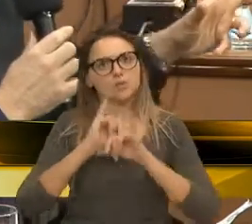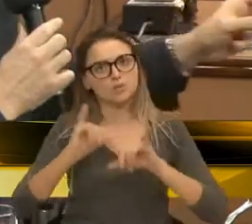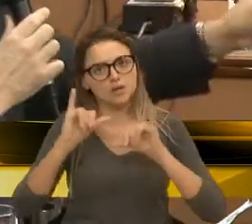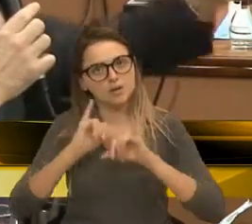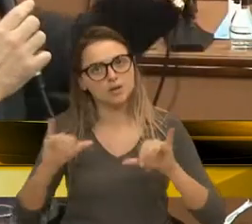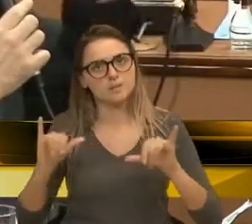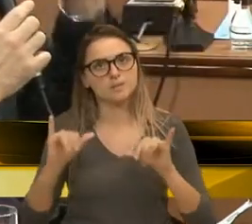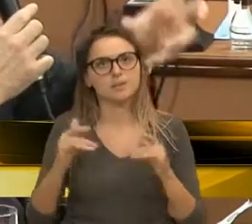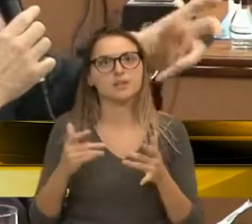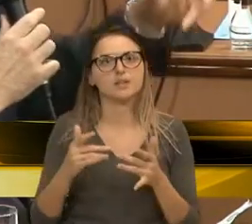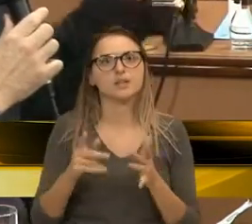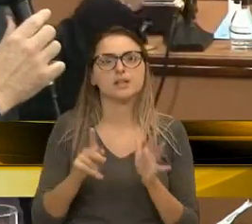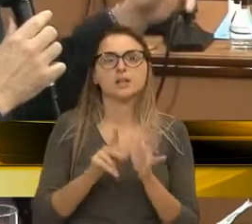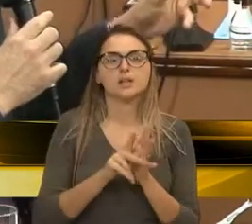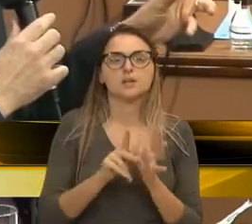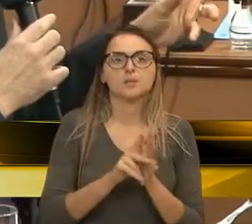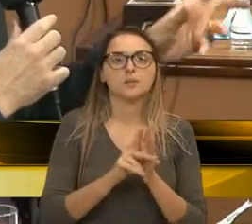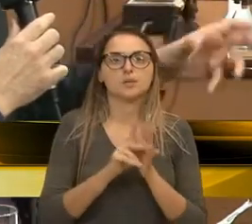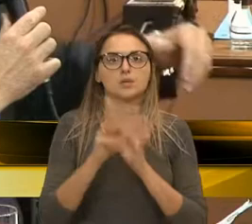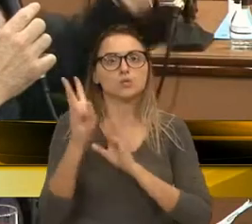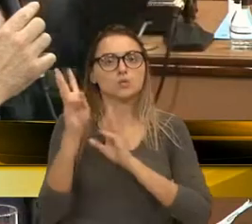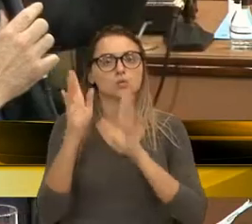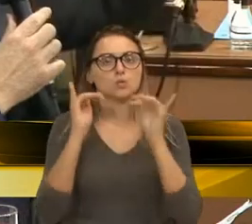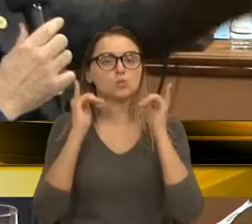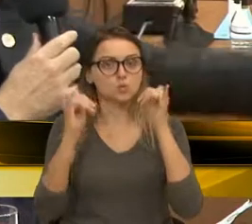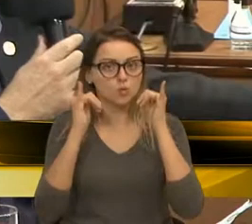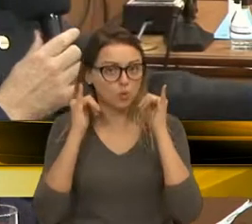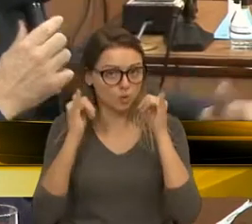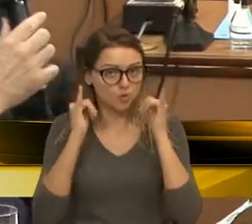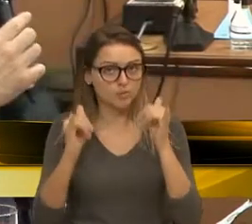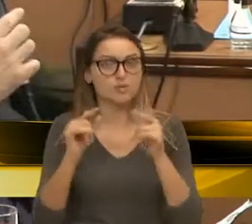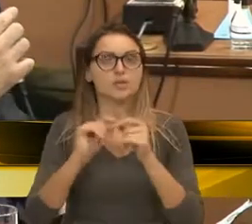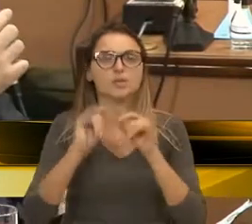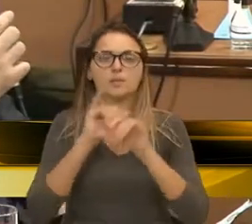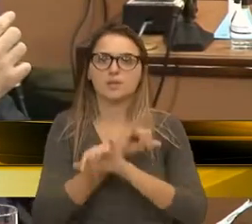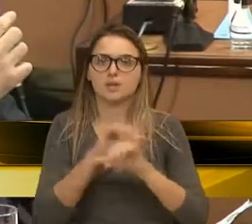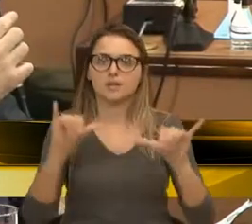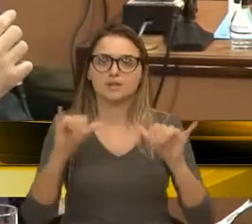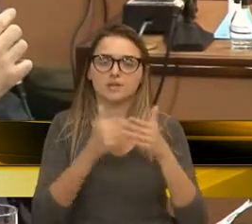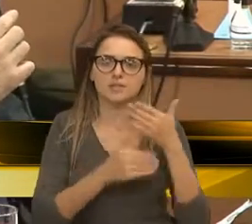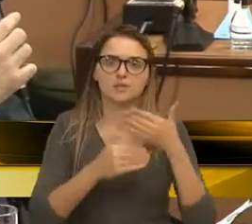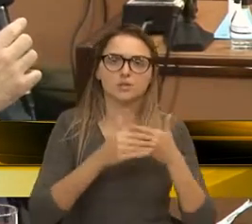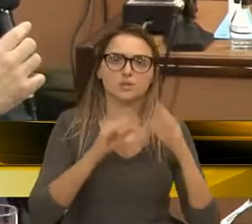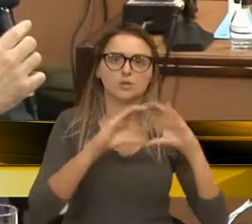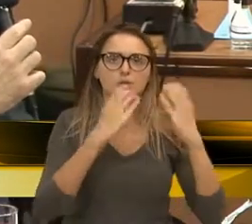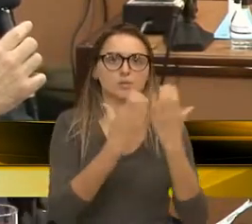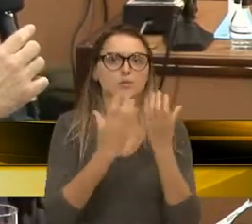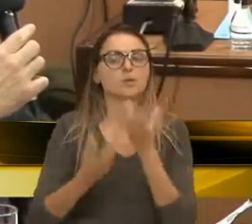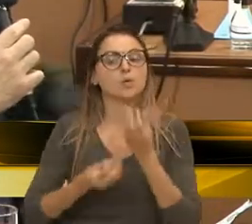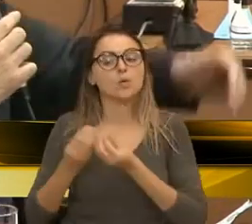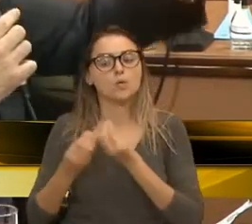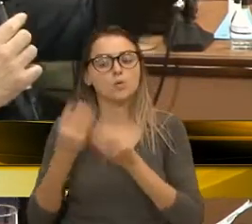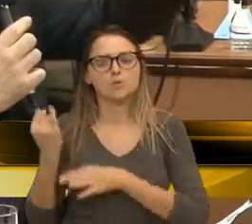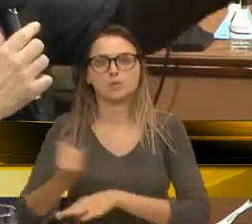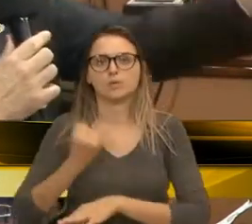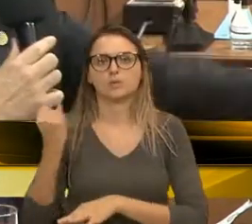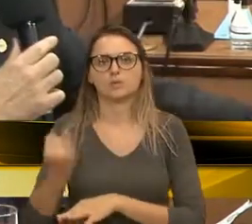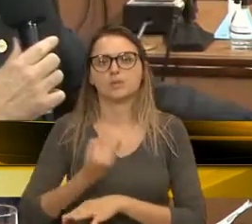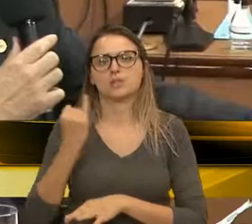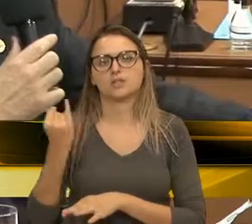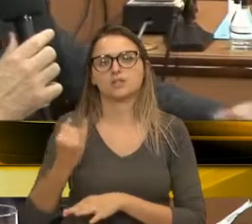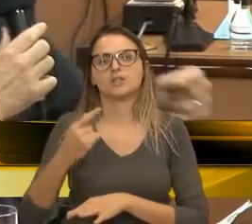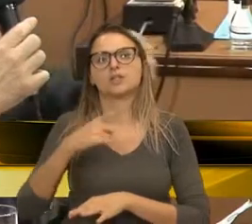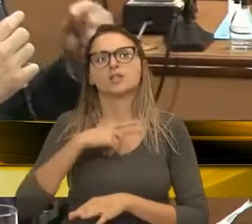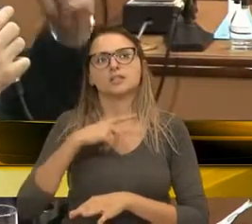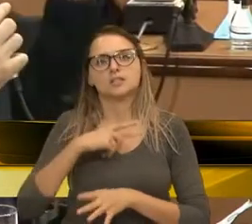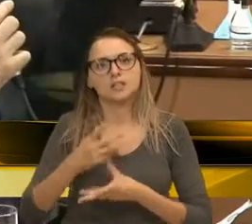massiva nos veículos do transporte coletivo para alertar a nossa comunidade da importância que é se colocar à